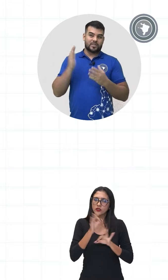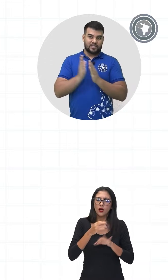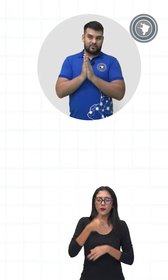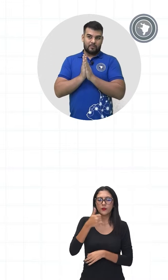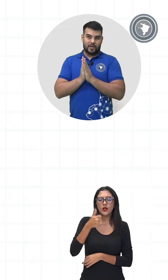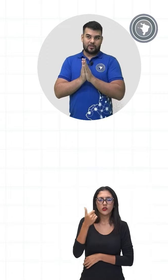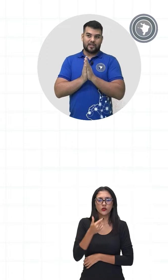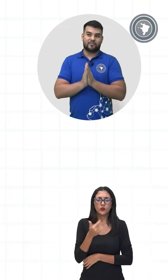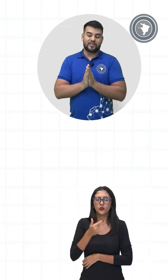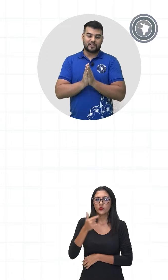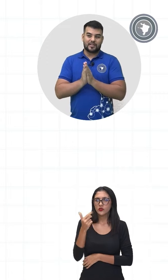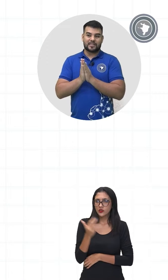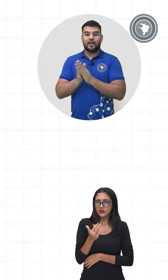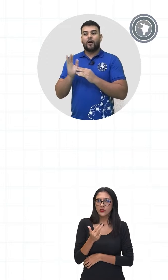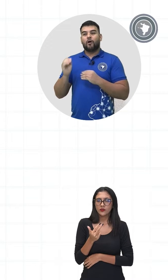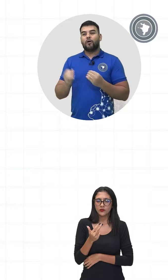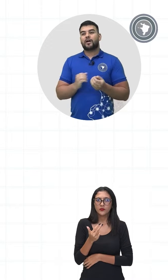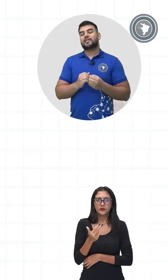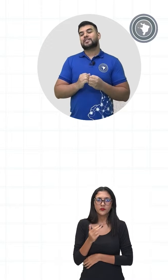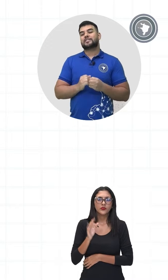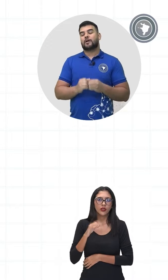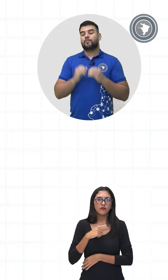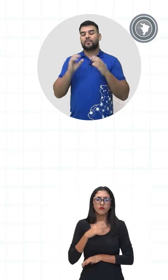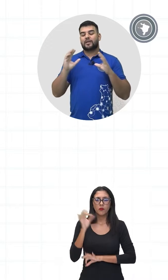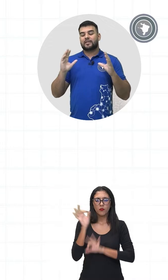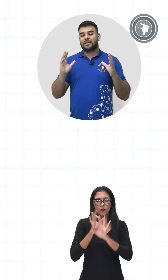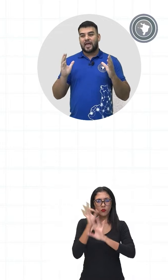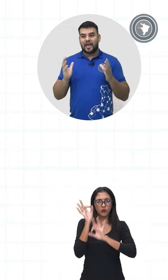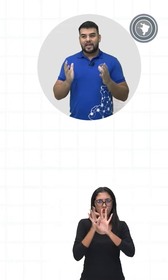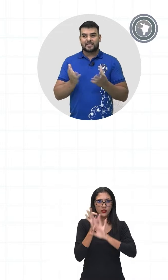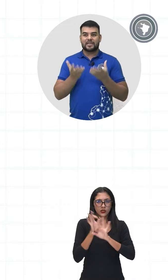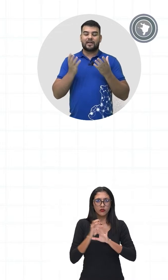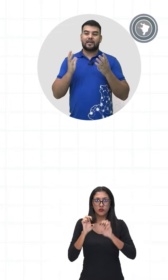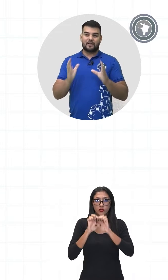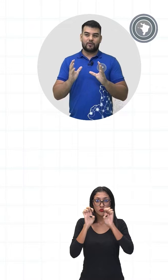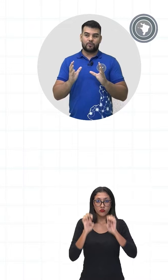assim sucessivamente, né? Fazendo essa organização